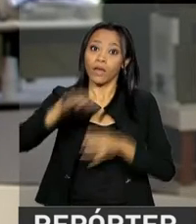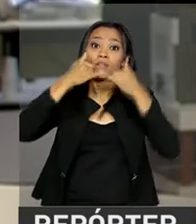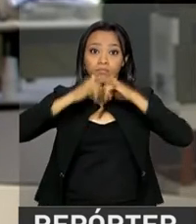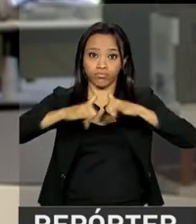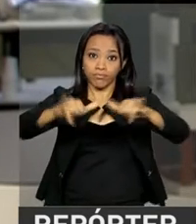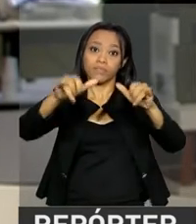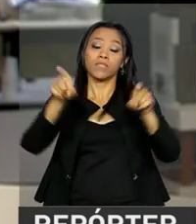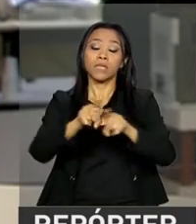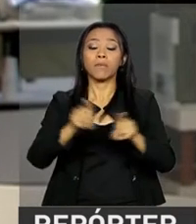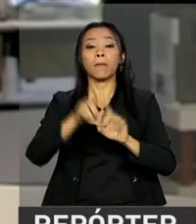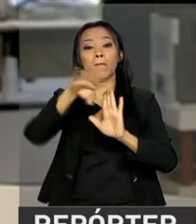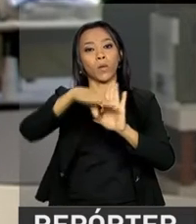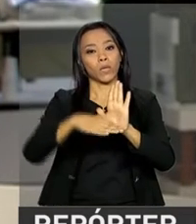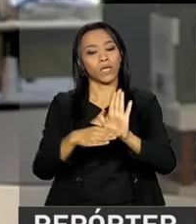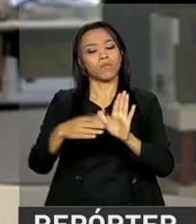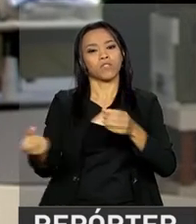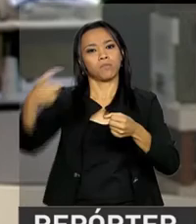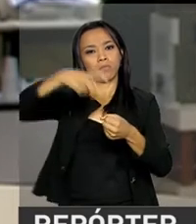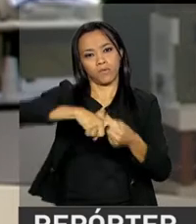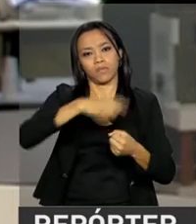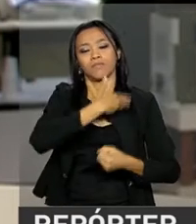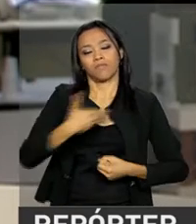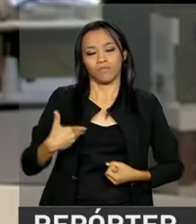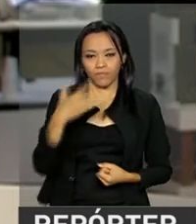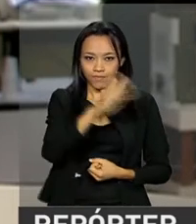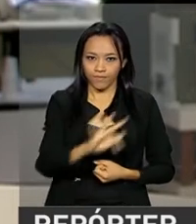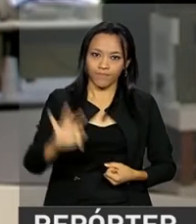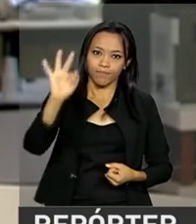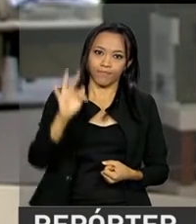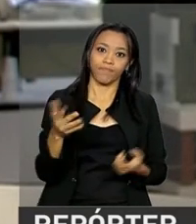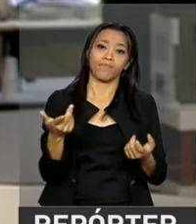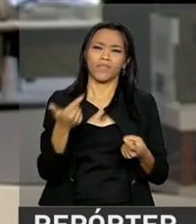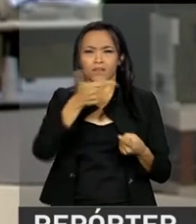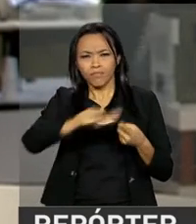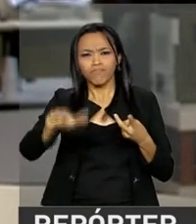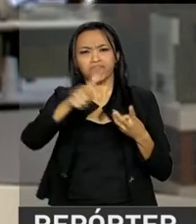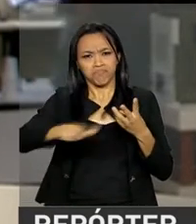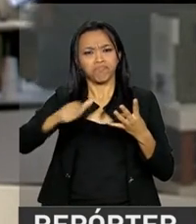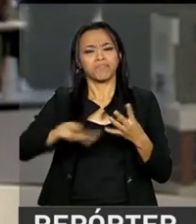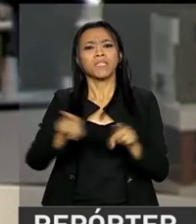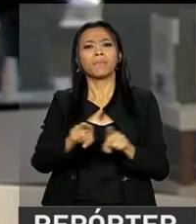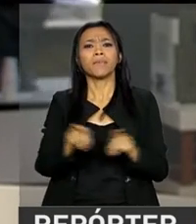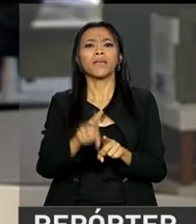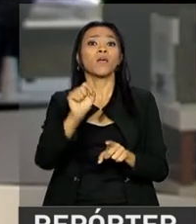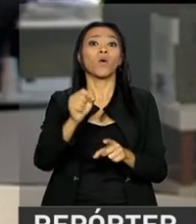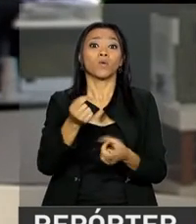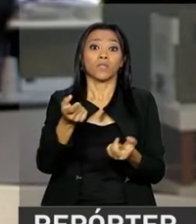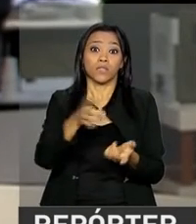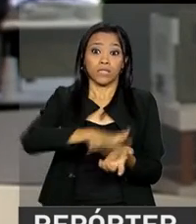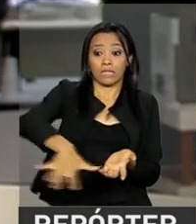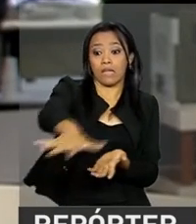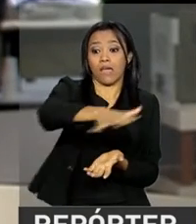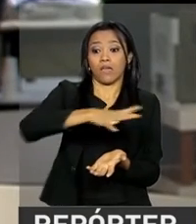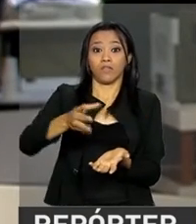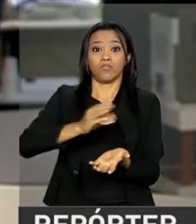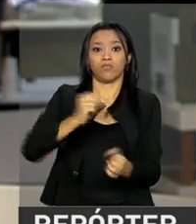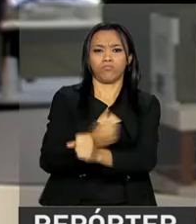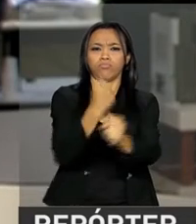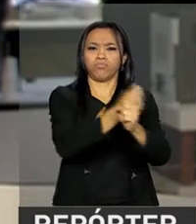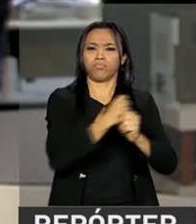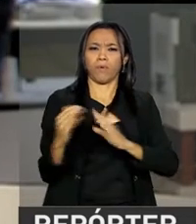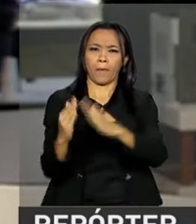programa de investimentos e parcerias do governo federal além do em vez do financiamento imobiliário no país também haverá painéis